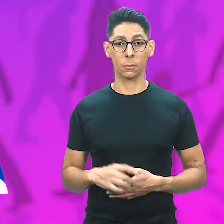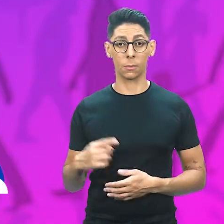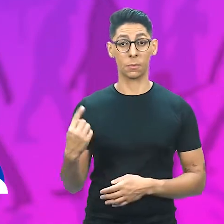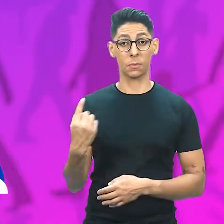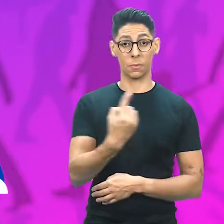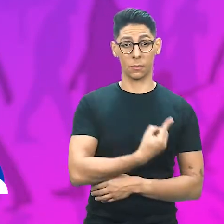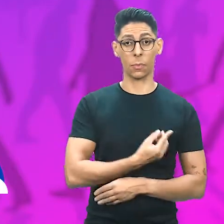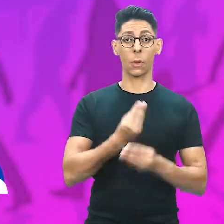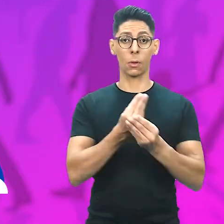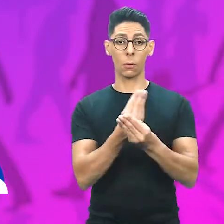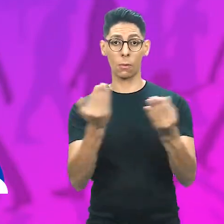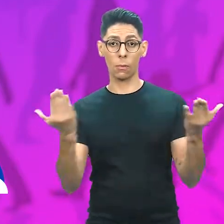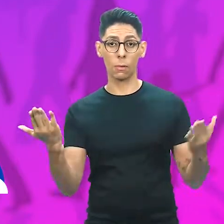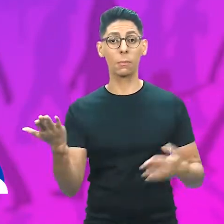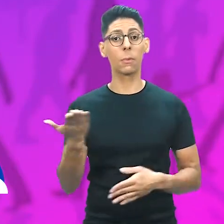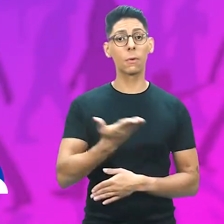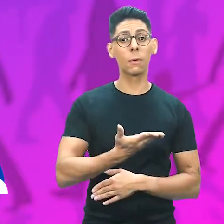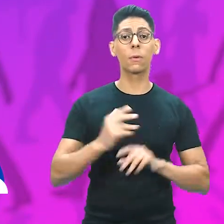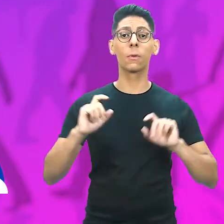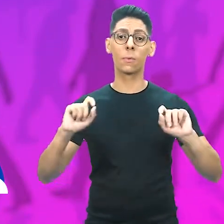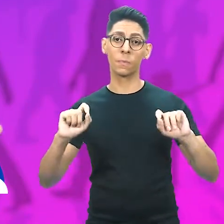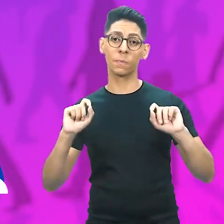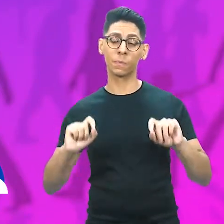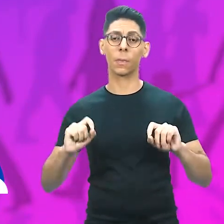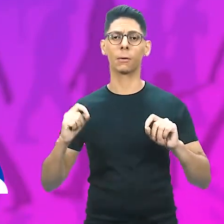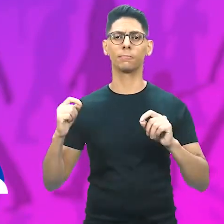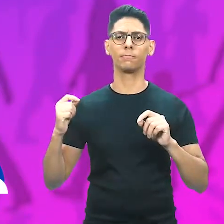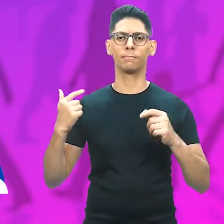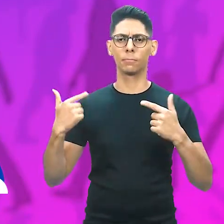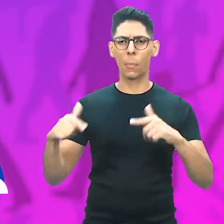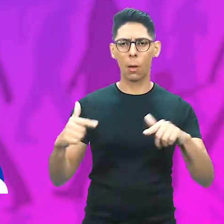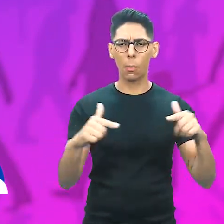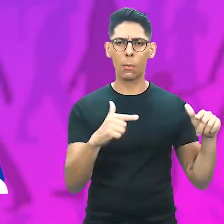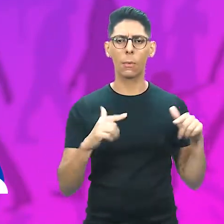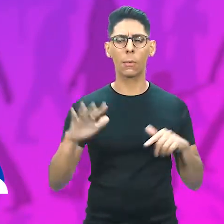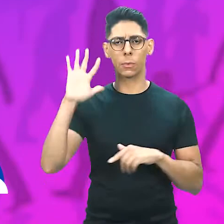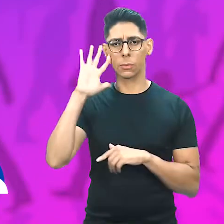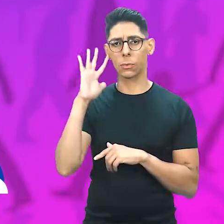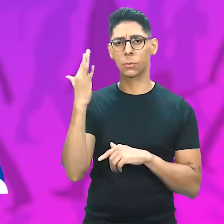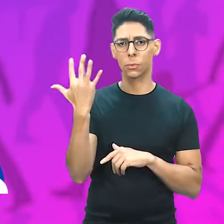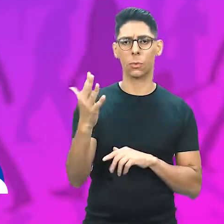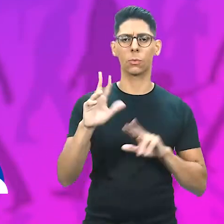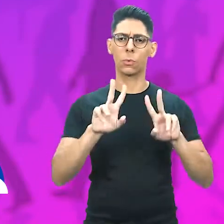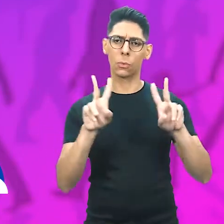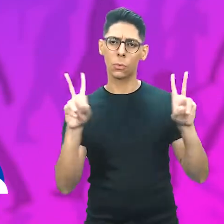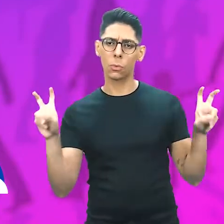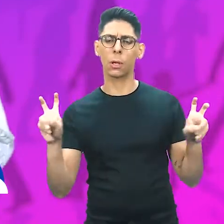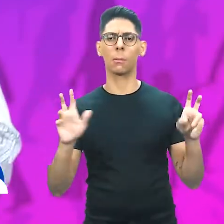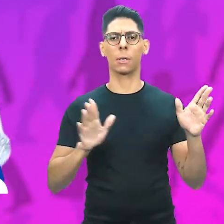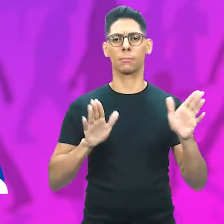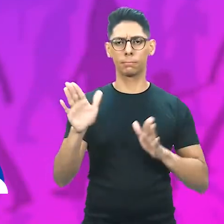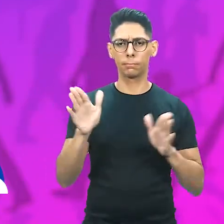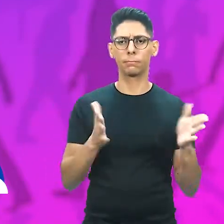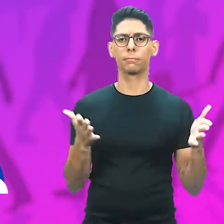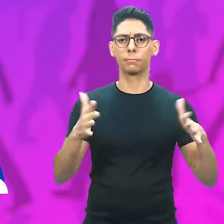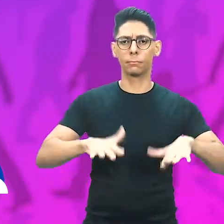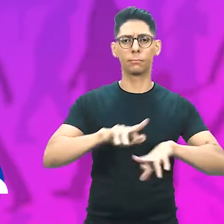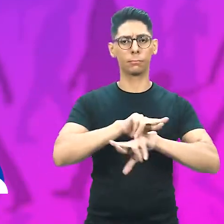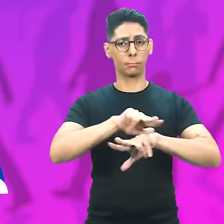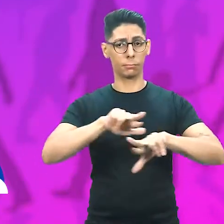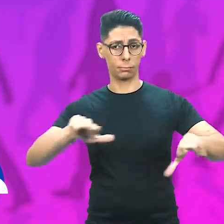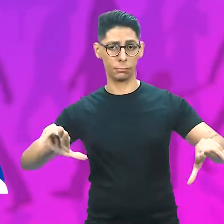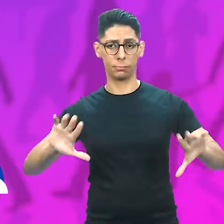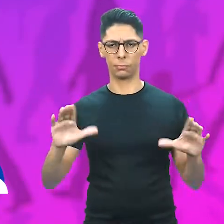Acessos traz para você serviços e soluções em acessibilidade, inclusão e diversidade. Com uma super equipe